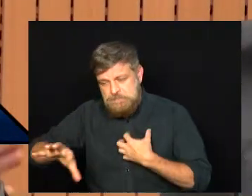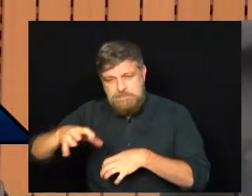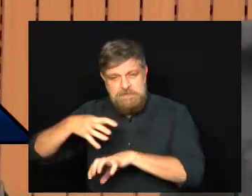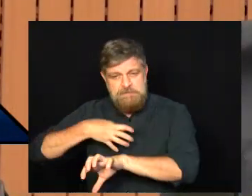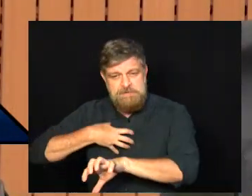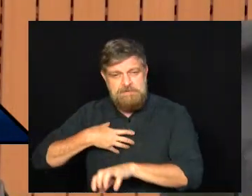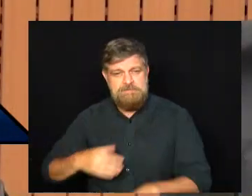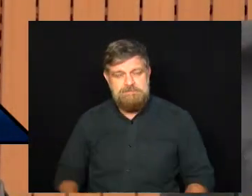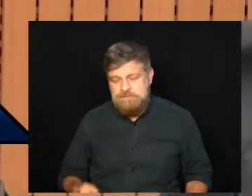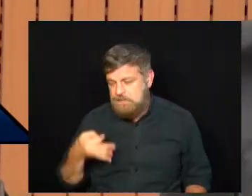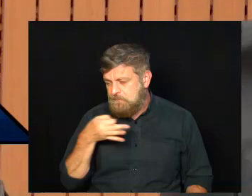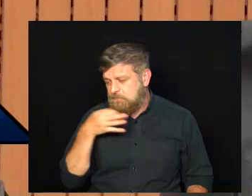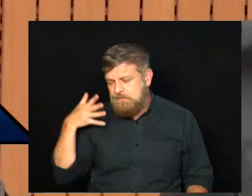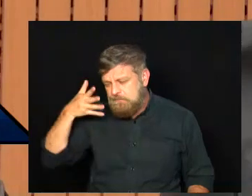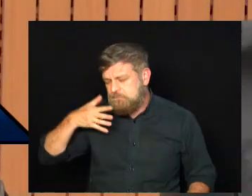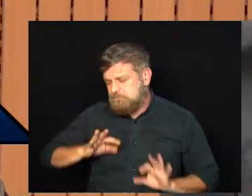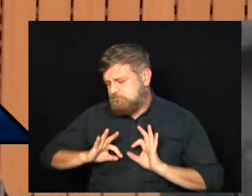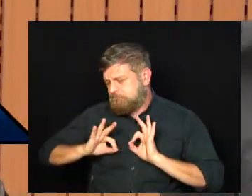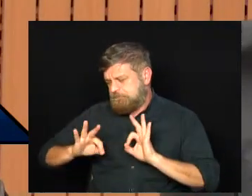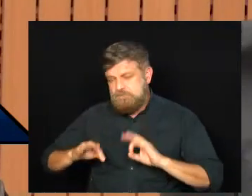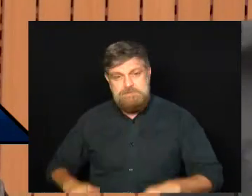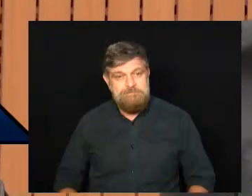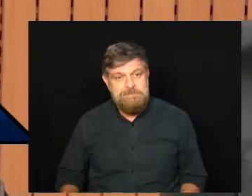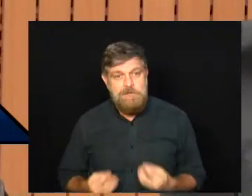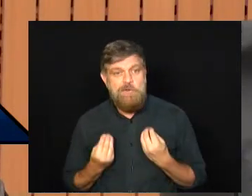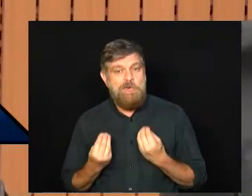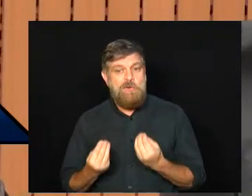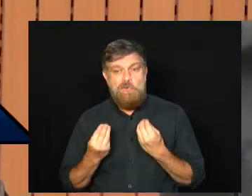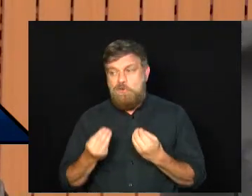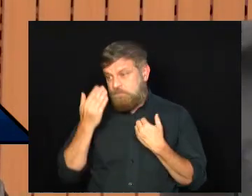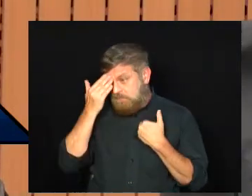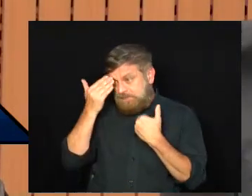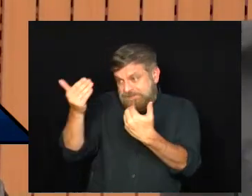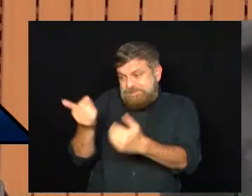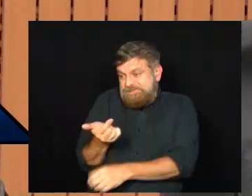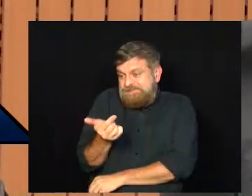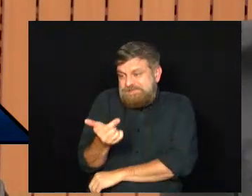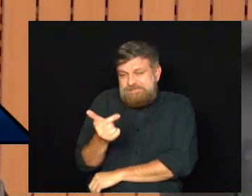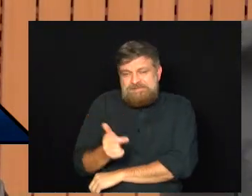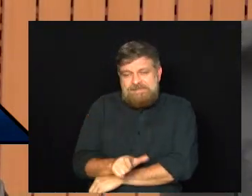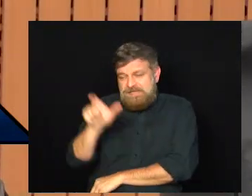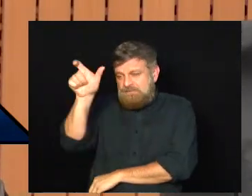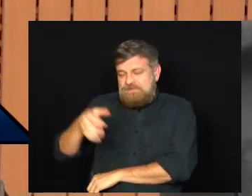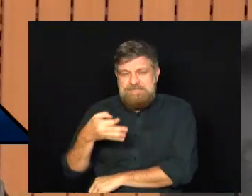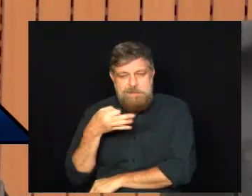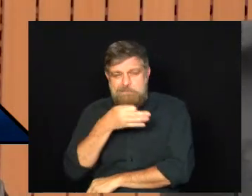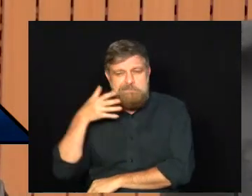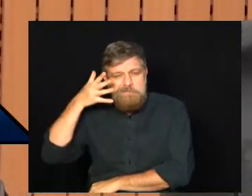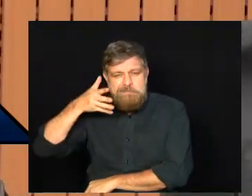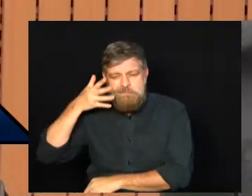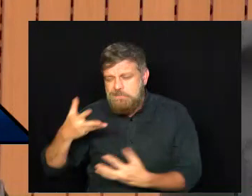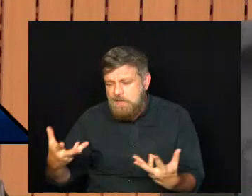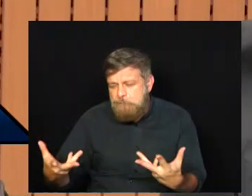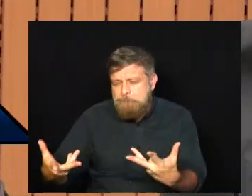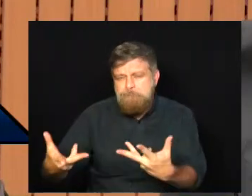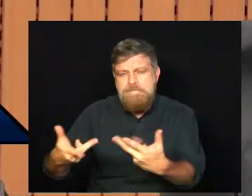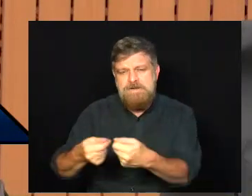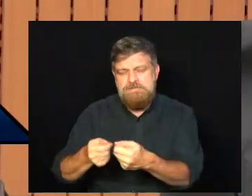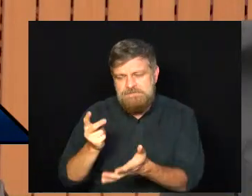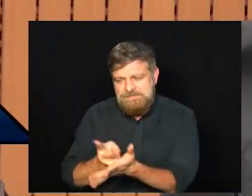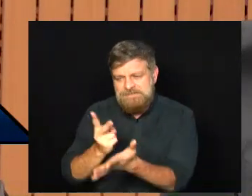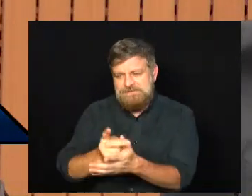hoje. Doutora Regina, olha, não temos como agradecer, maravilhosa a sua participação, sempre,